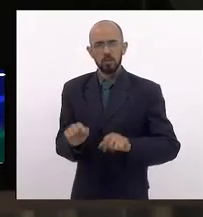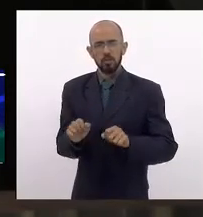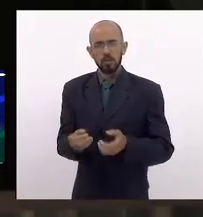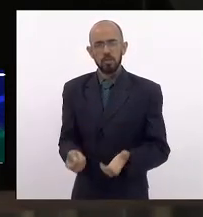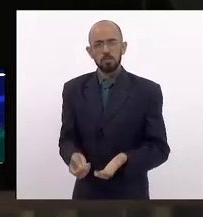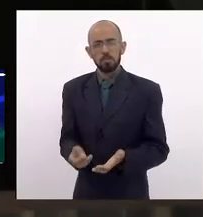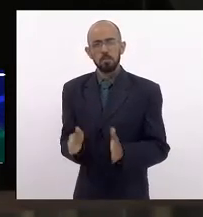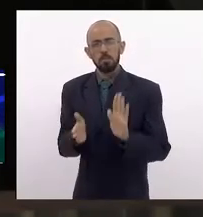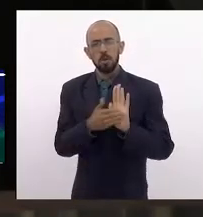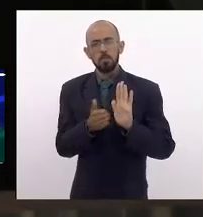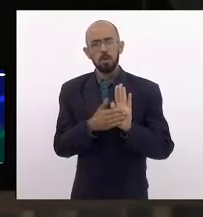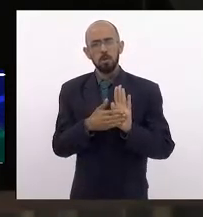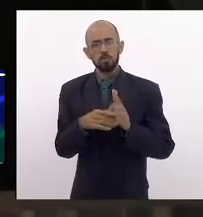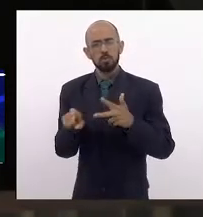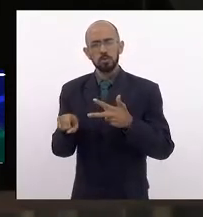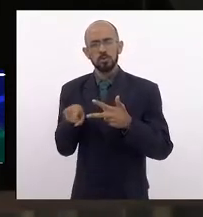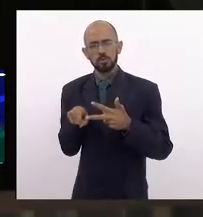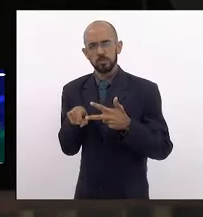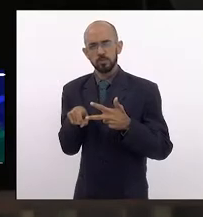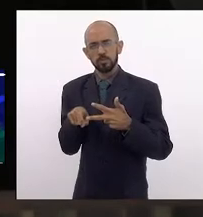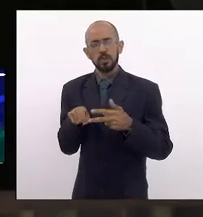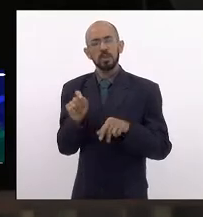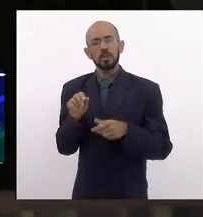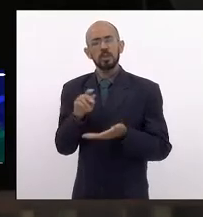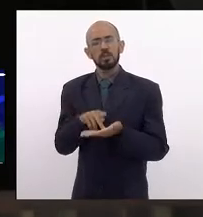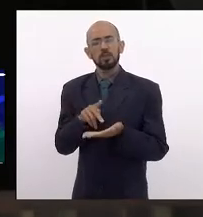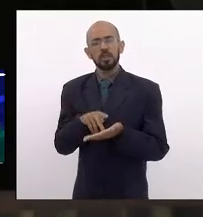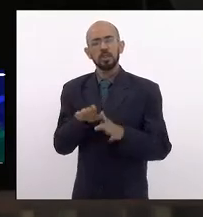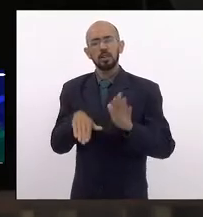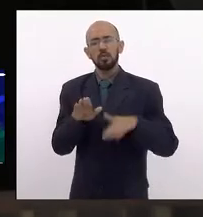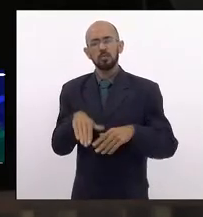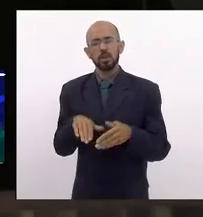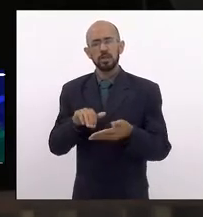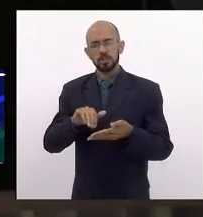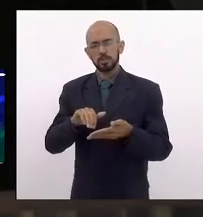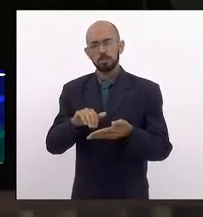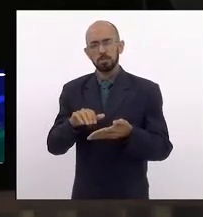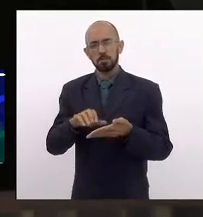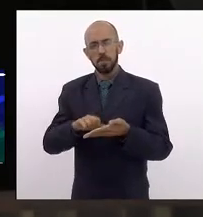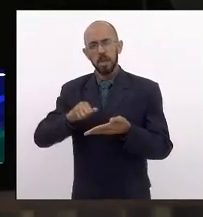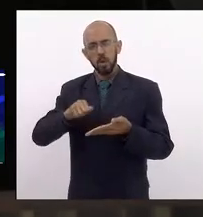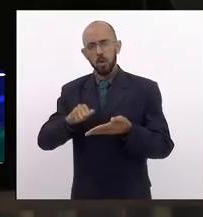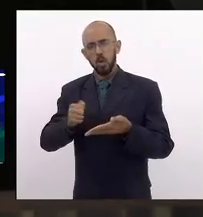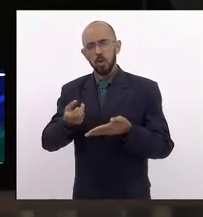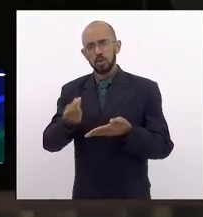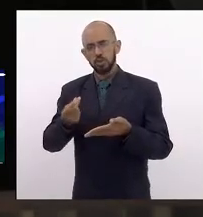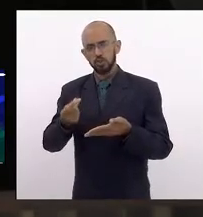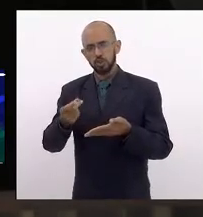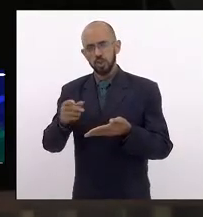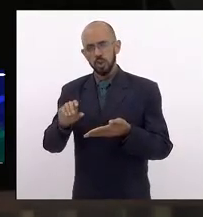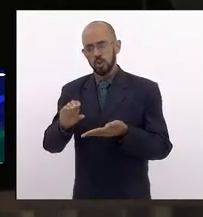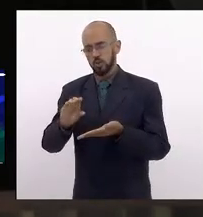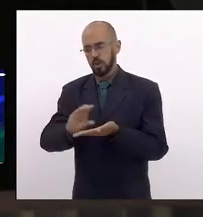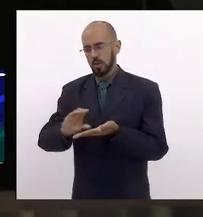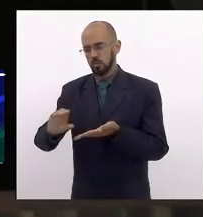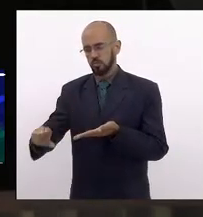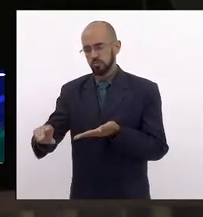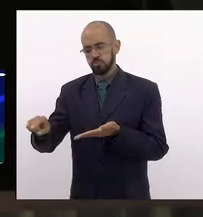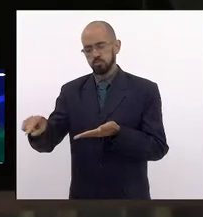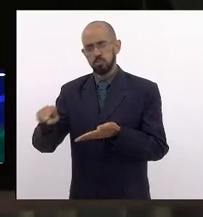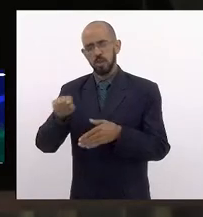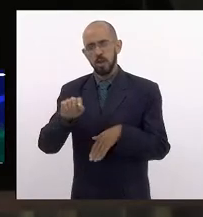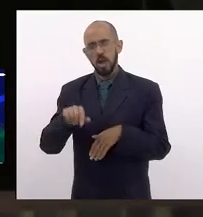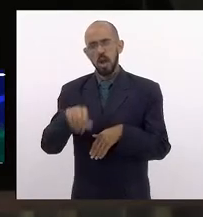executivo e que por certo desvi ou dos os recursos que eram destinados ao